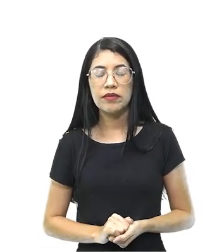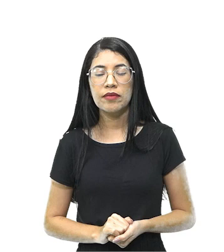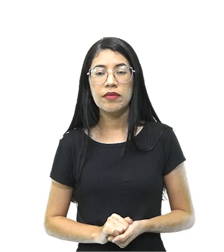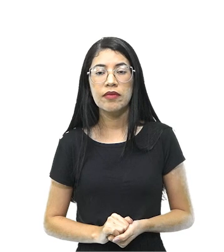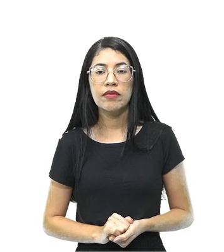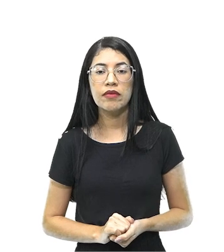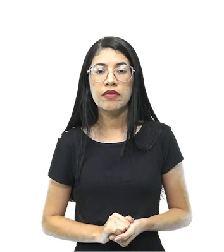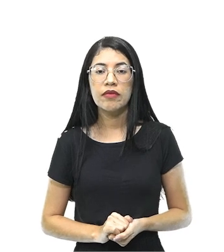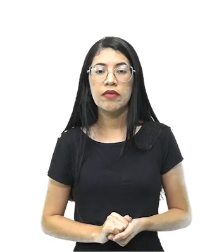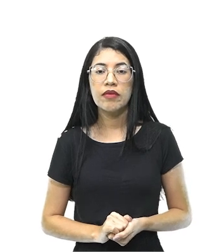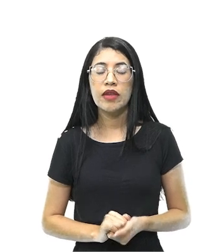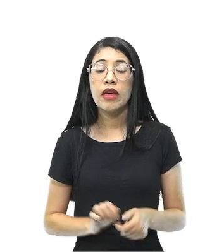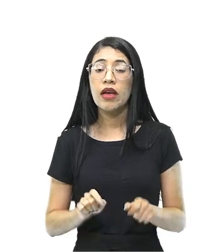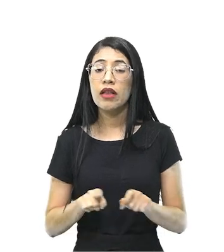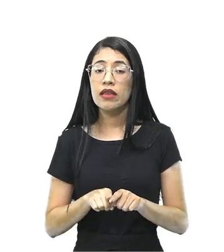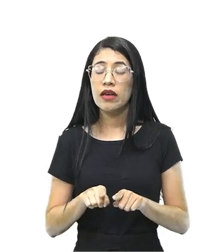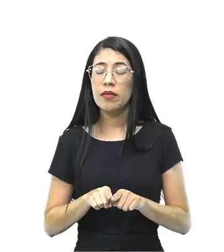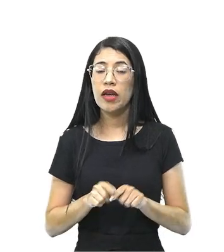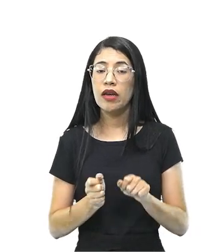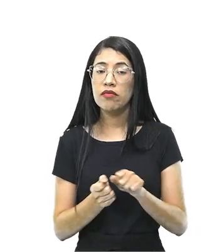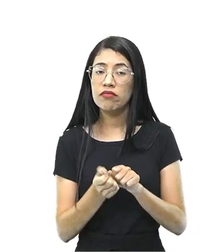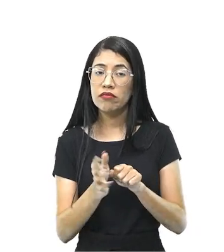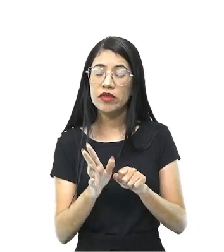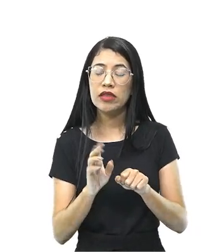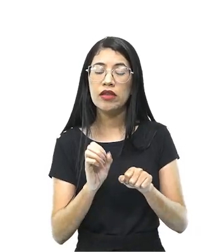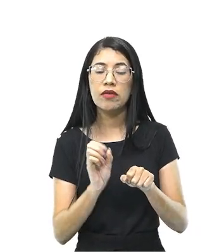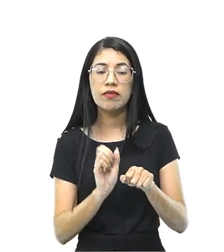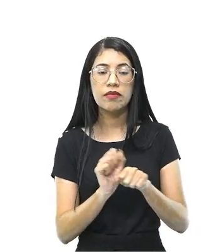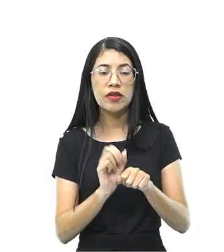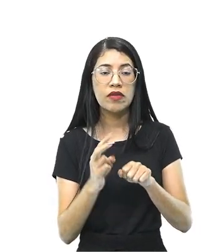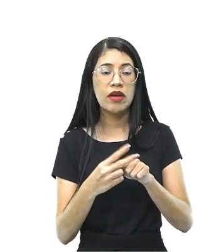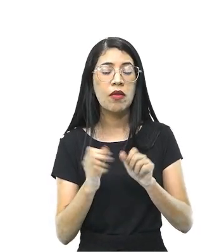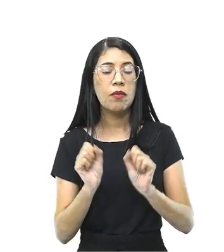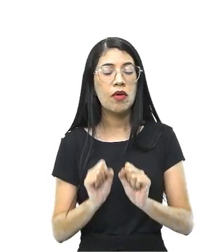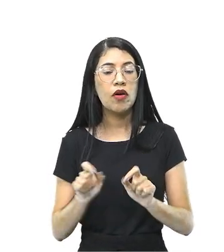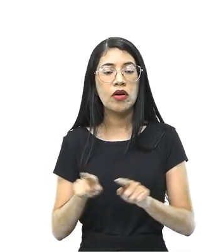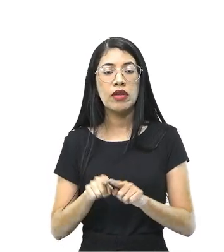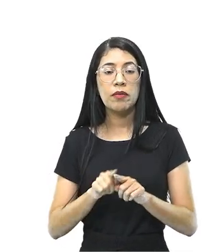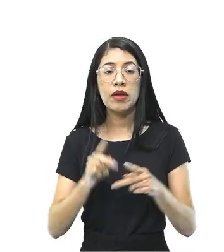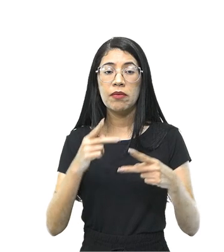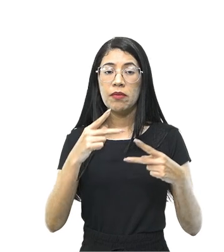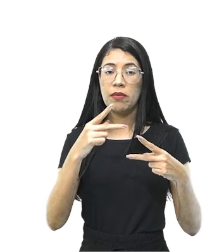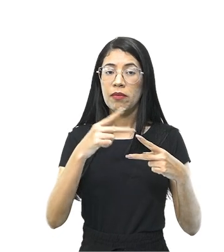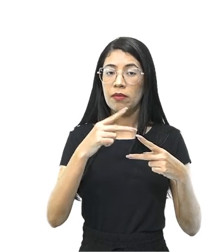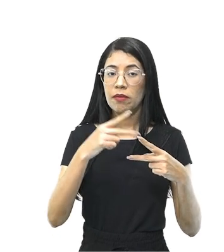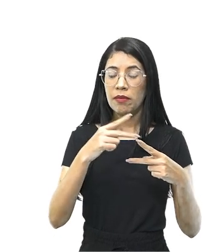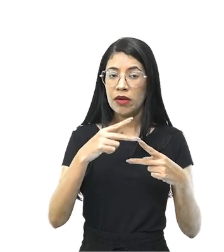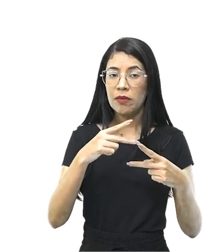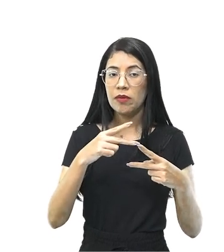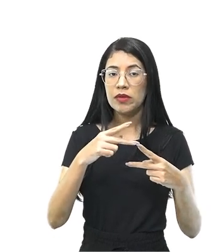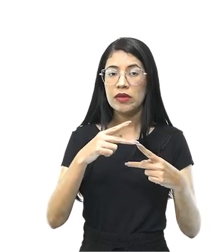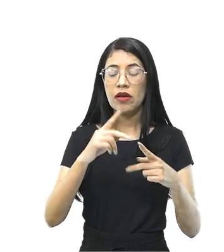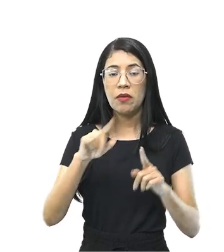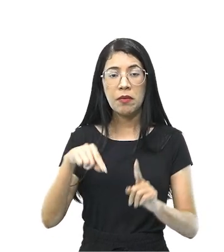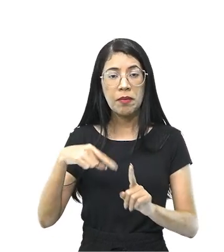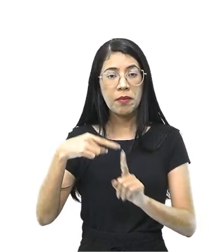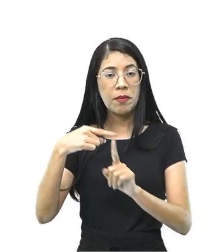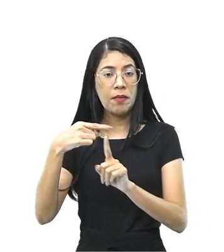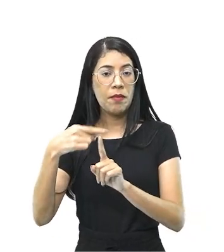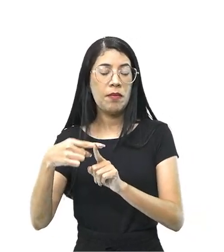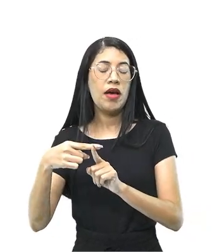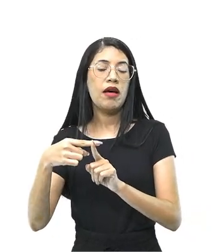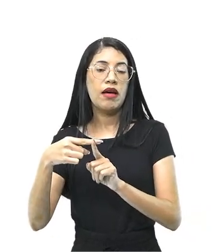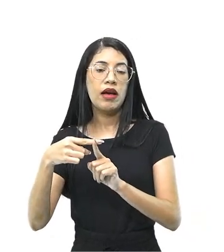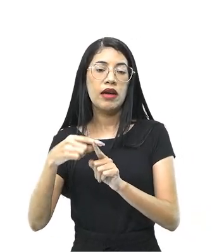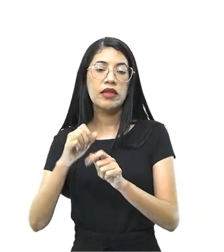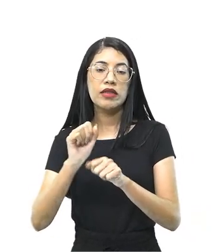As locuções adverbiais também podem ser uma preposição, só estou abreviando para vocês, tá? Mais um